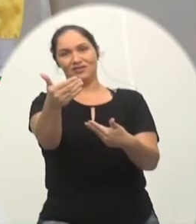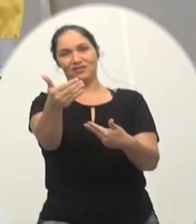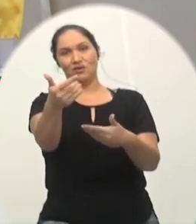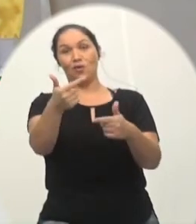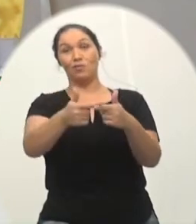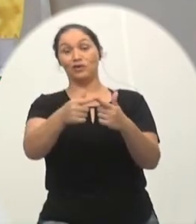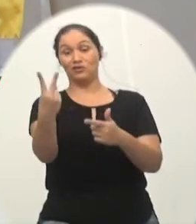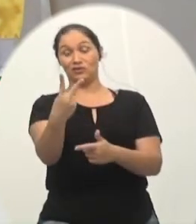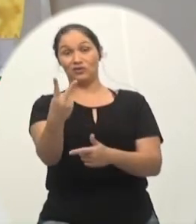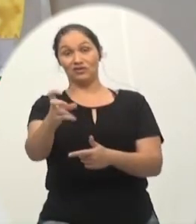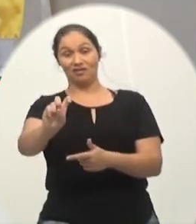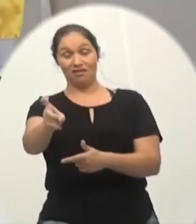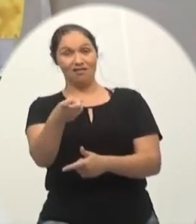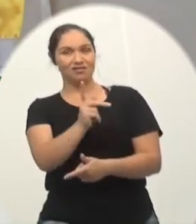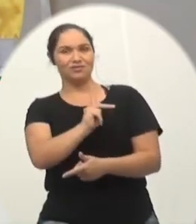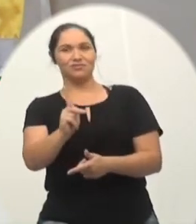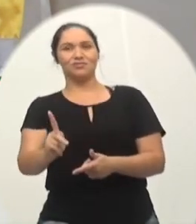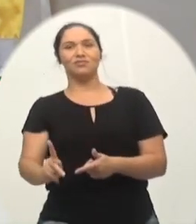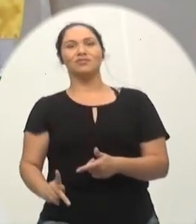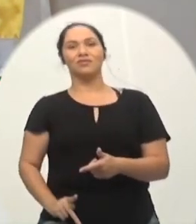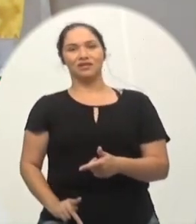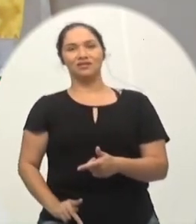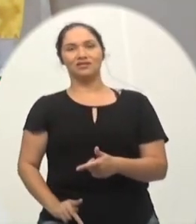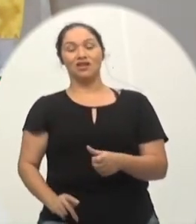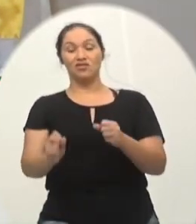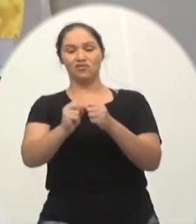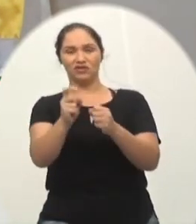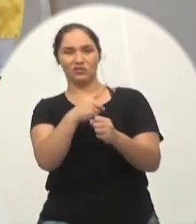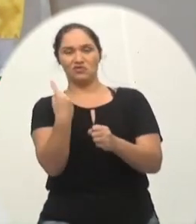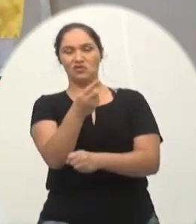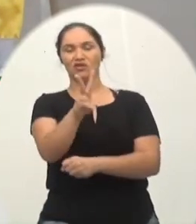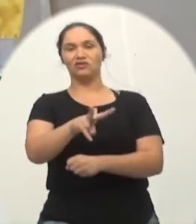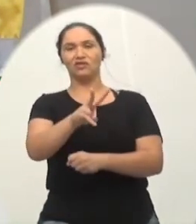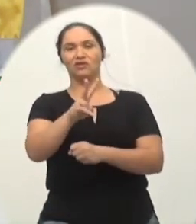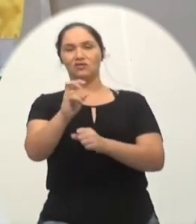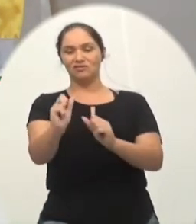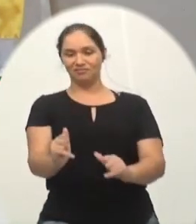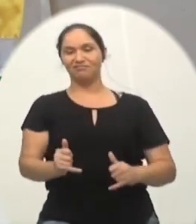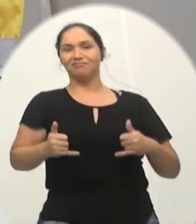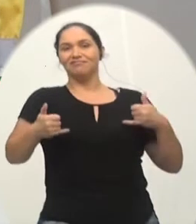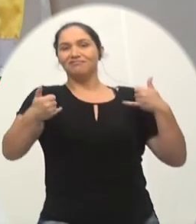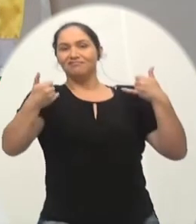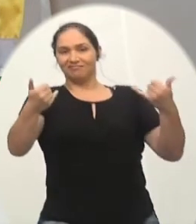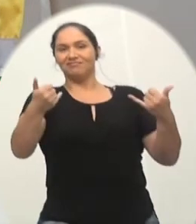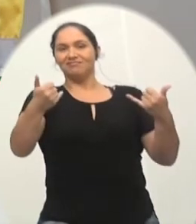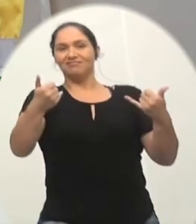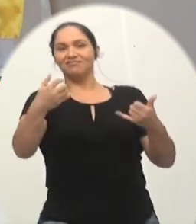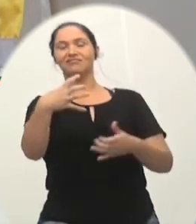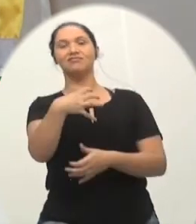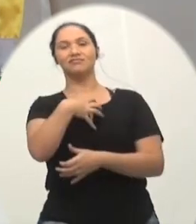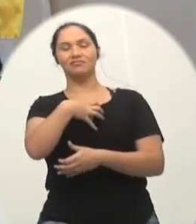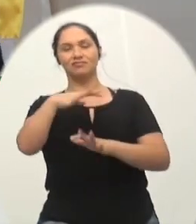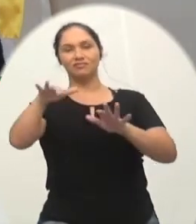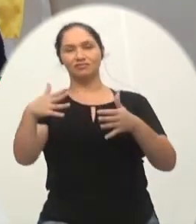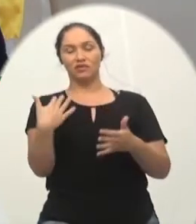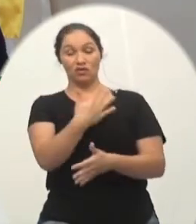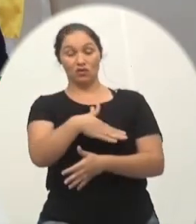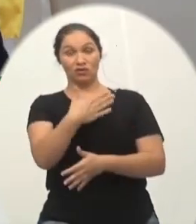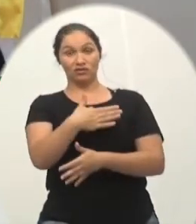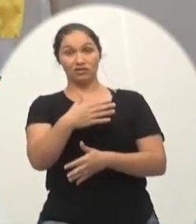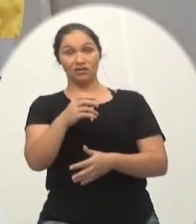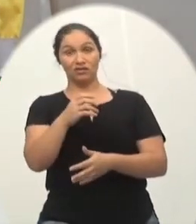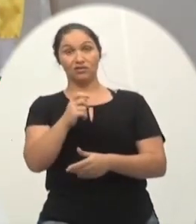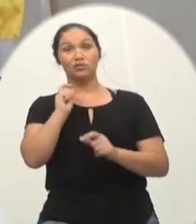para essa casa. Não deixaram mancha negativa nenhuma. E é isso que nós queremos fazer. Respeitar a todos com muita